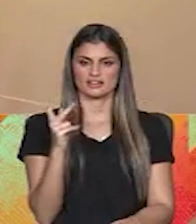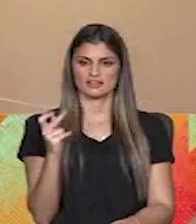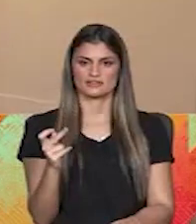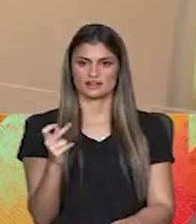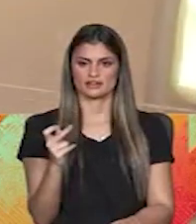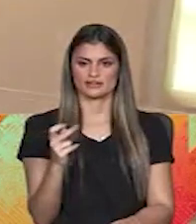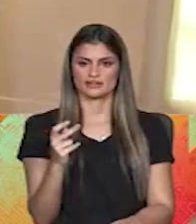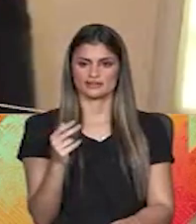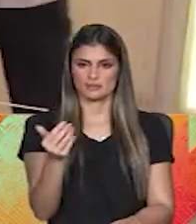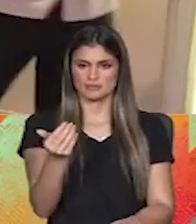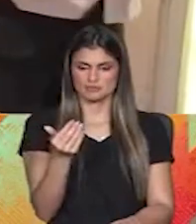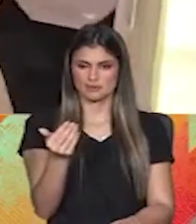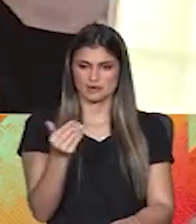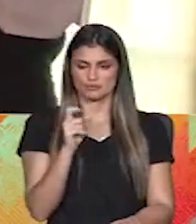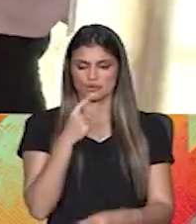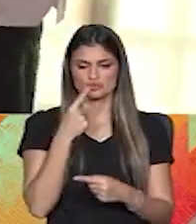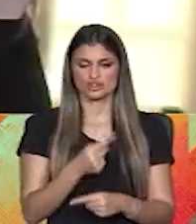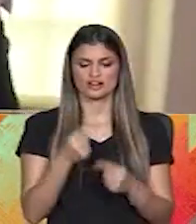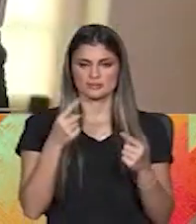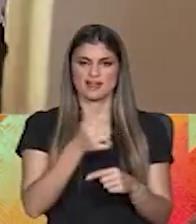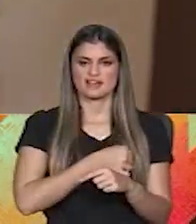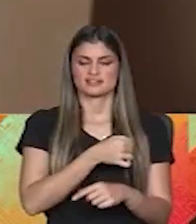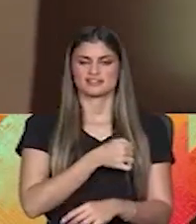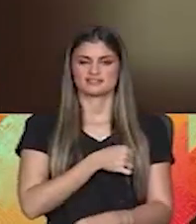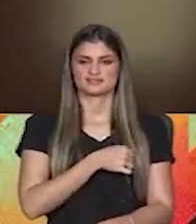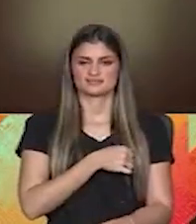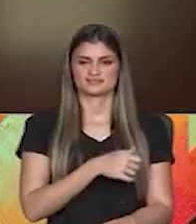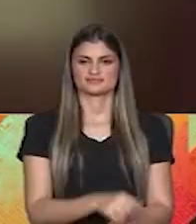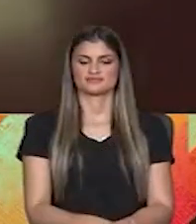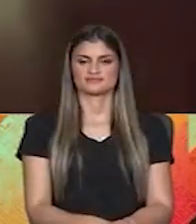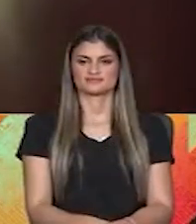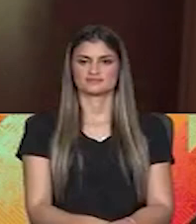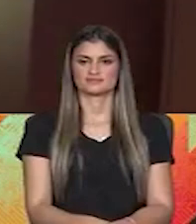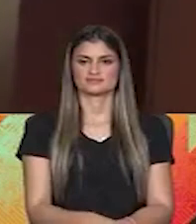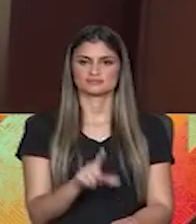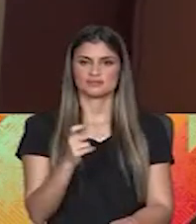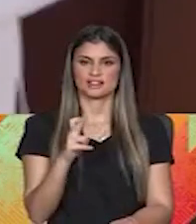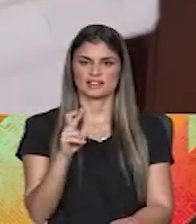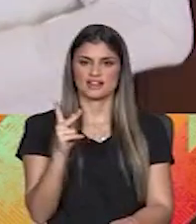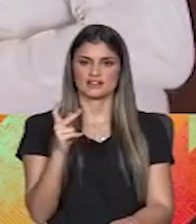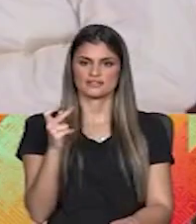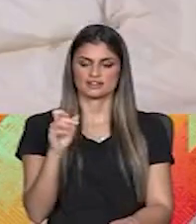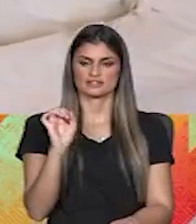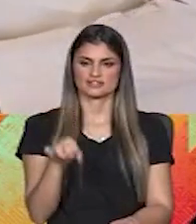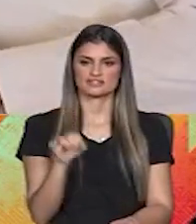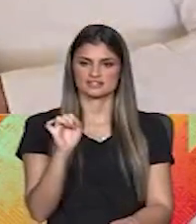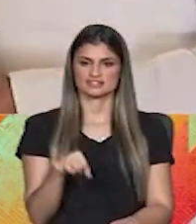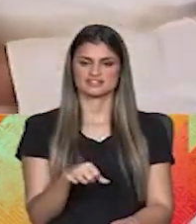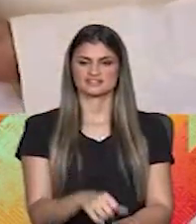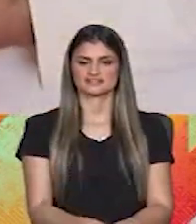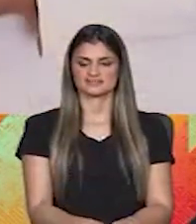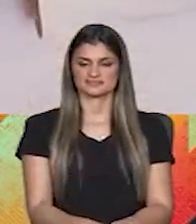que chama a barba Vamos ser um bocadinho mais para ali que assim Pode mostrar lá para casa e aqui ao Mário é uma larva são árvores